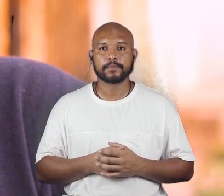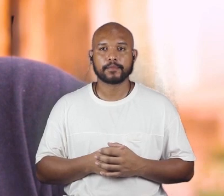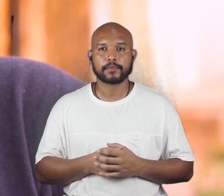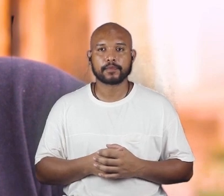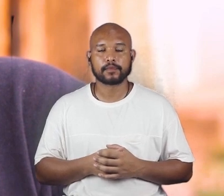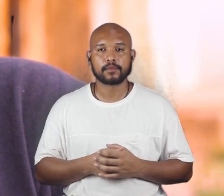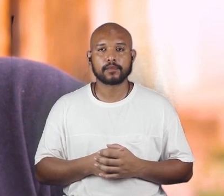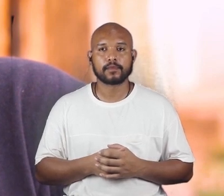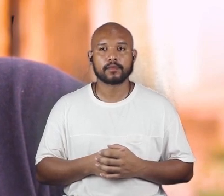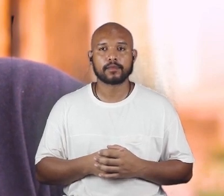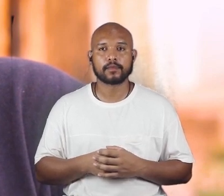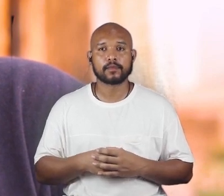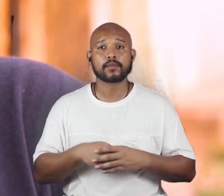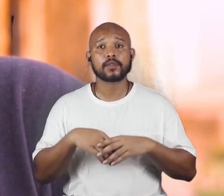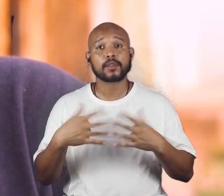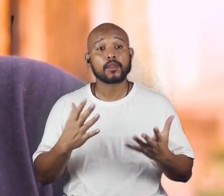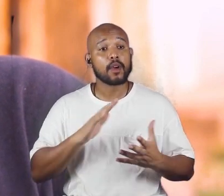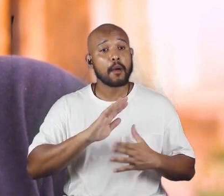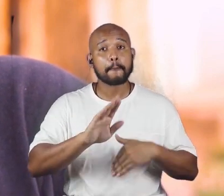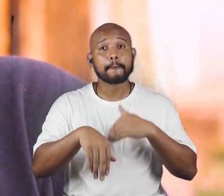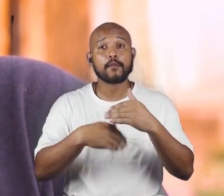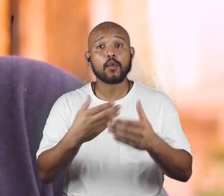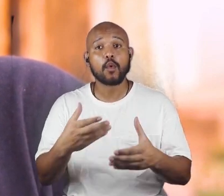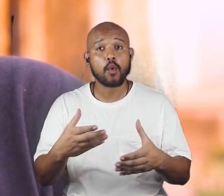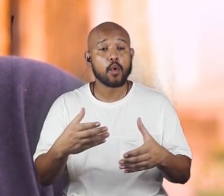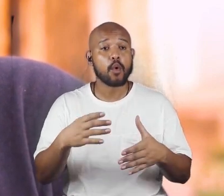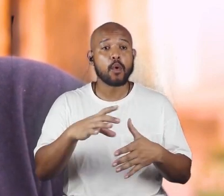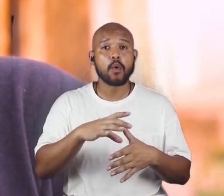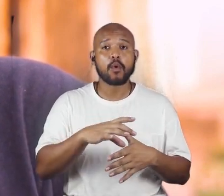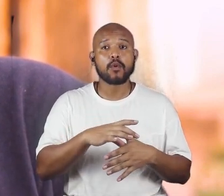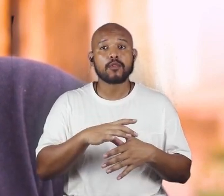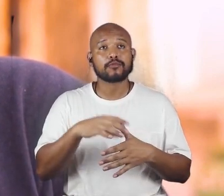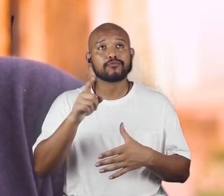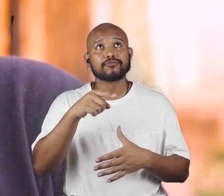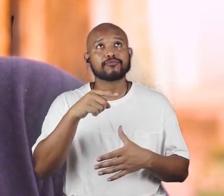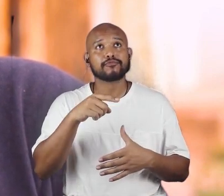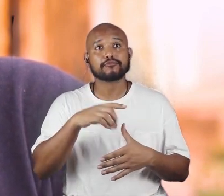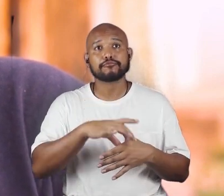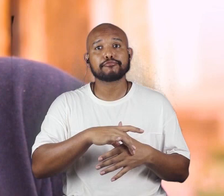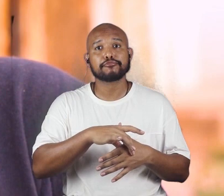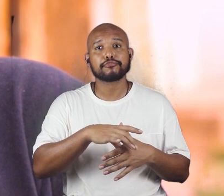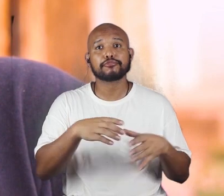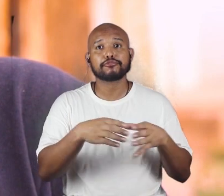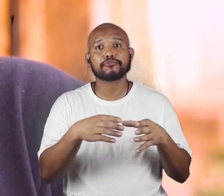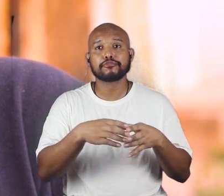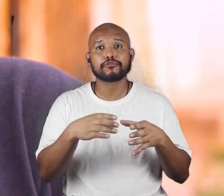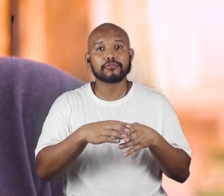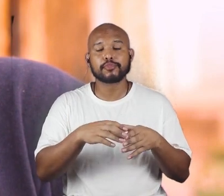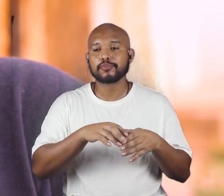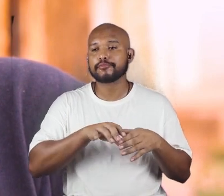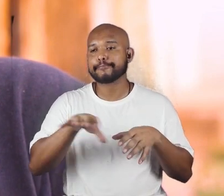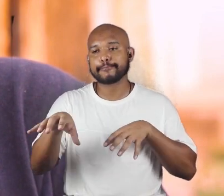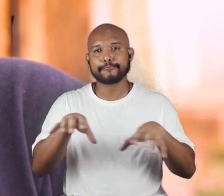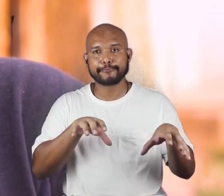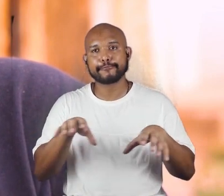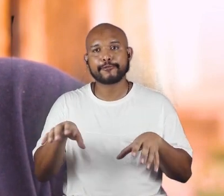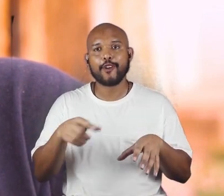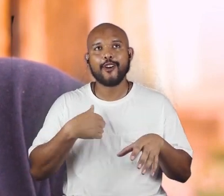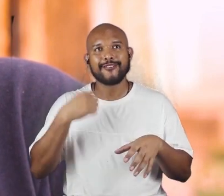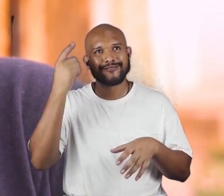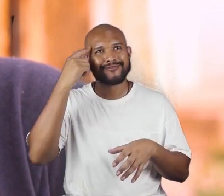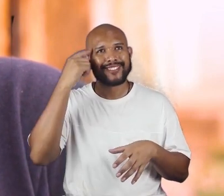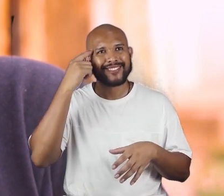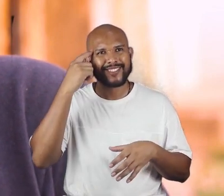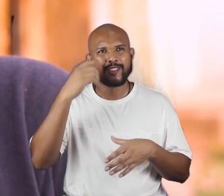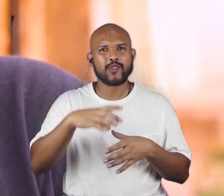eles achassem melhor, né? Mas enfim, como não existe grupo sem liderança, né? Não existe